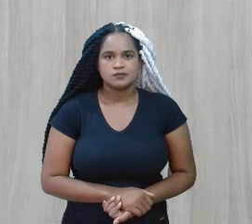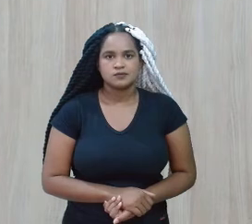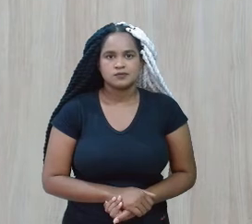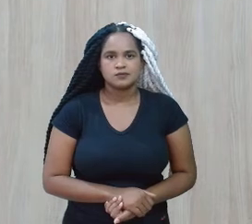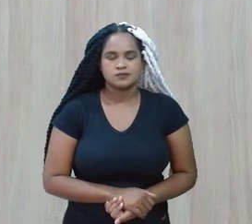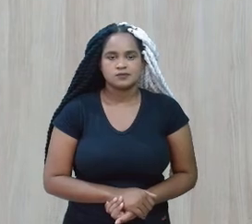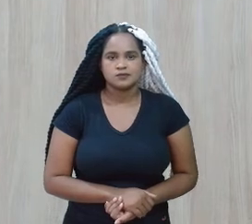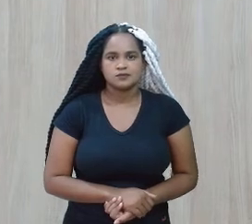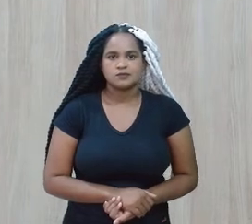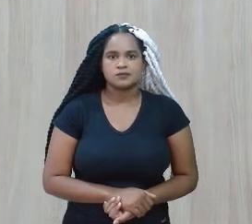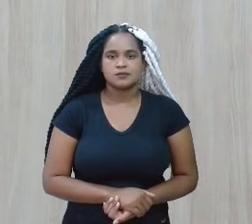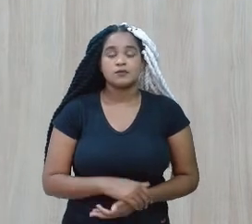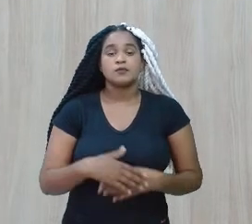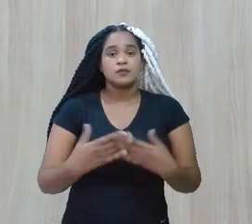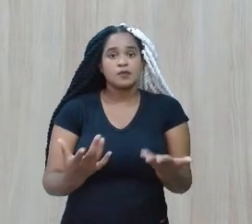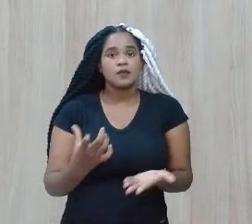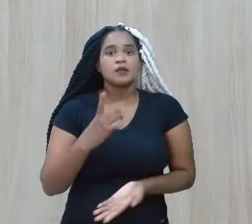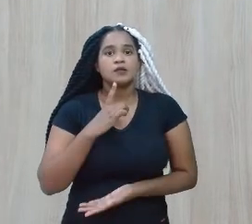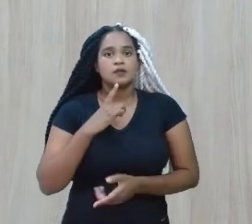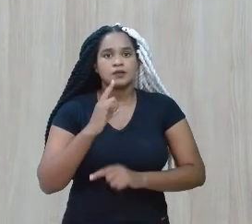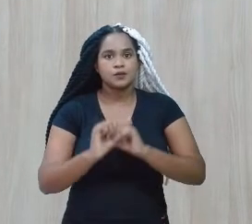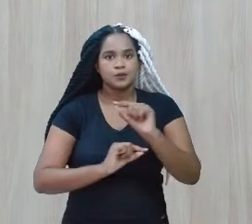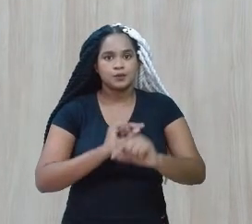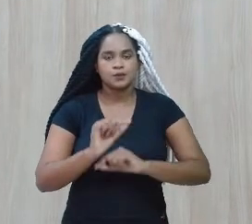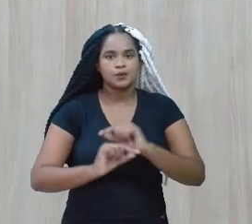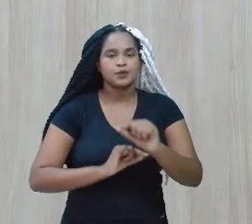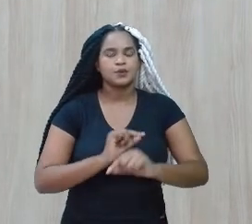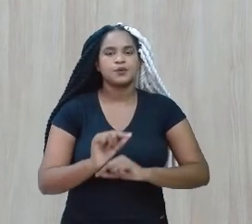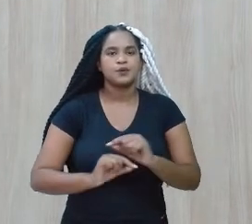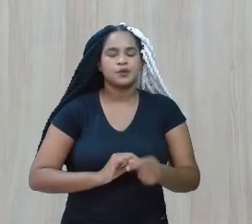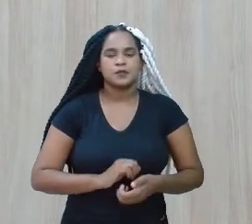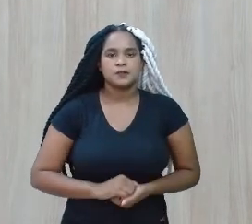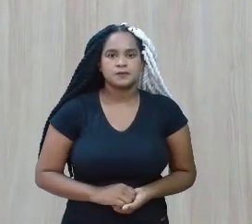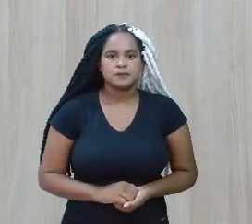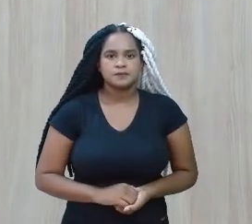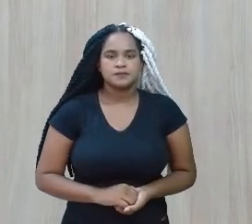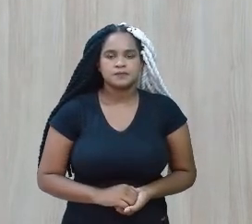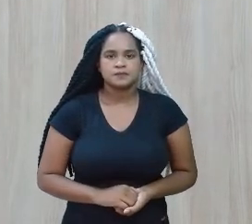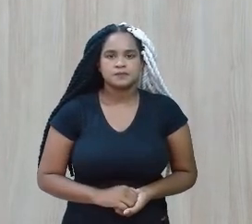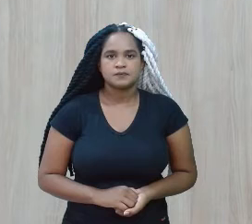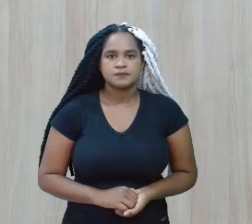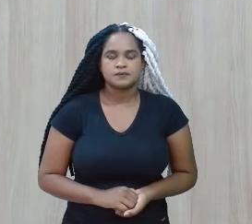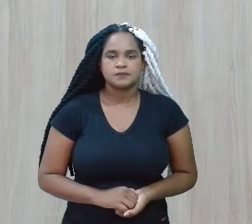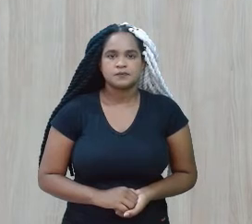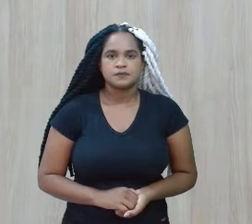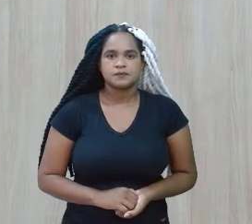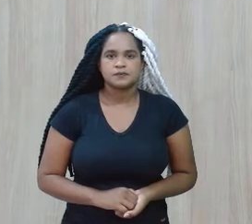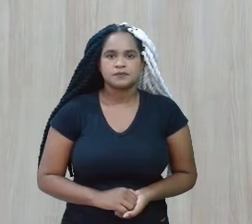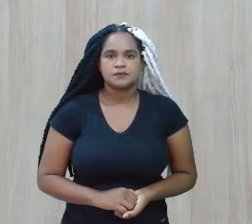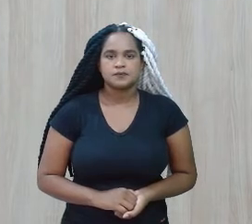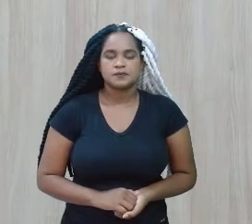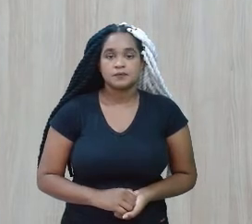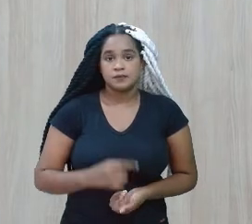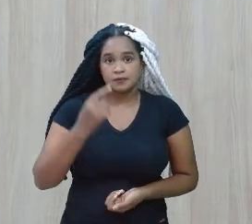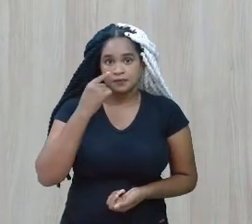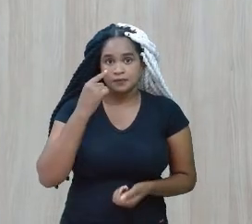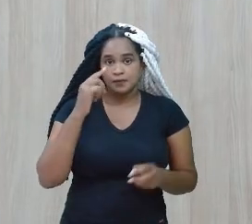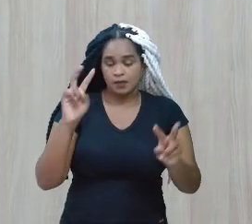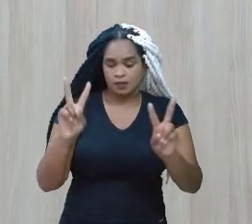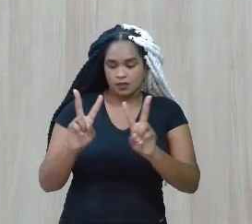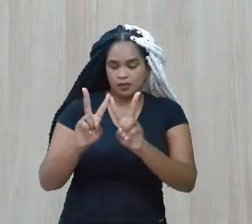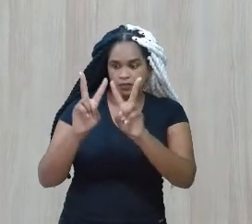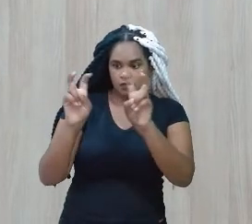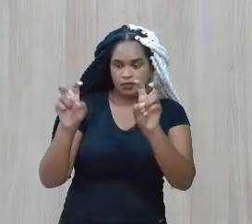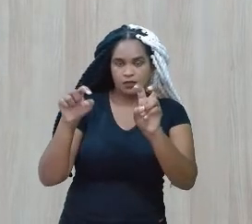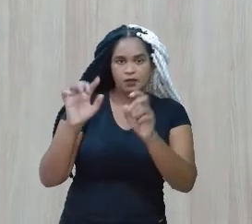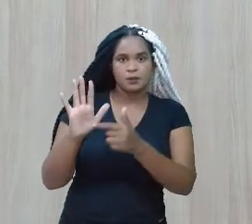essa crença envolvendo esta lenda. Então, há muitos que vão dizer, né, como diz o título aqui, o pai do mangue,